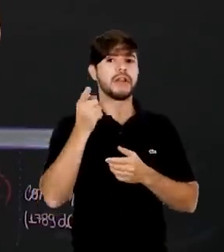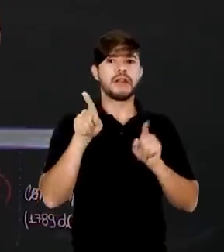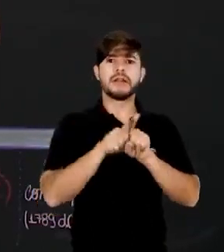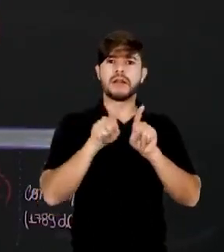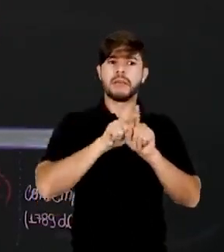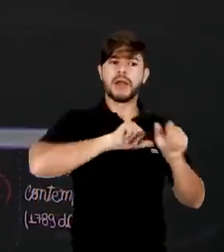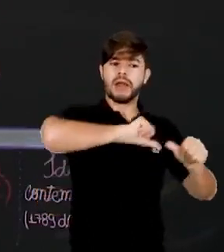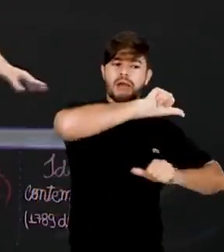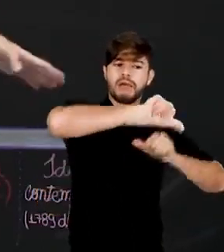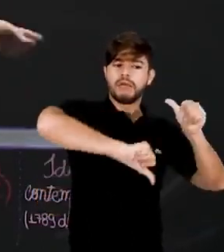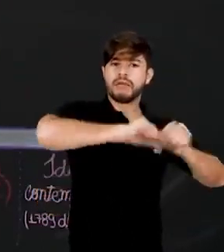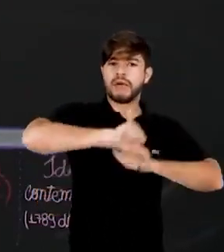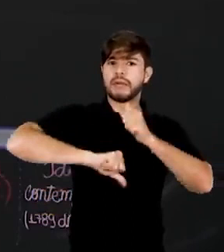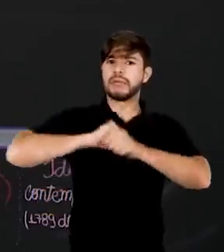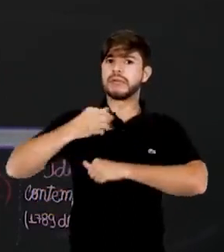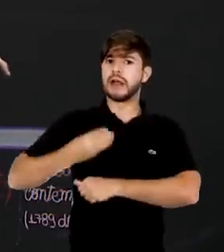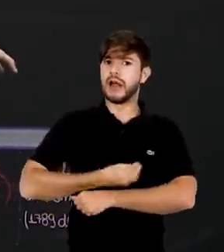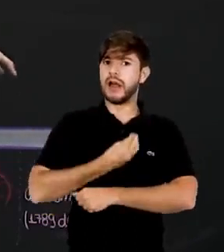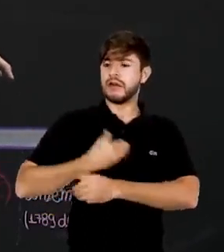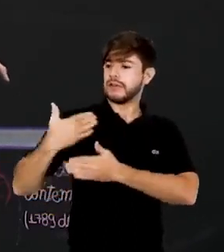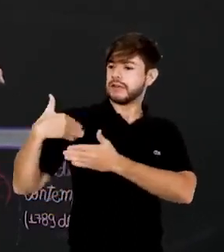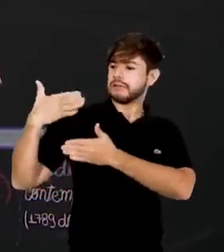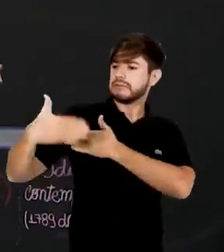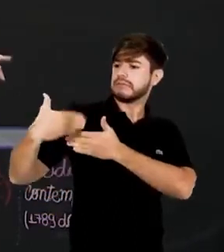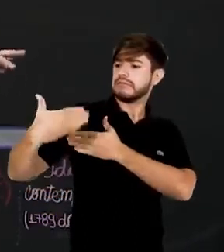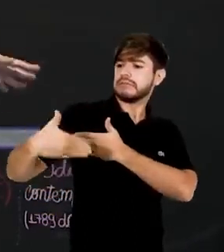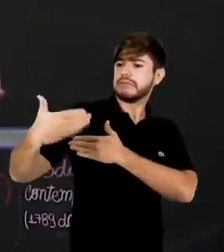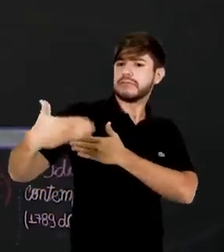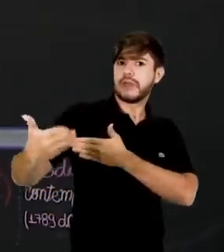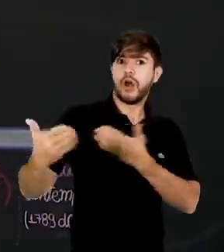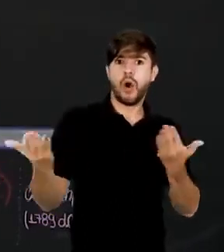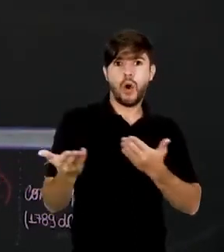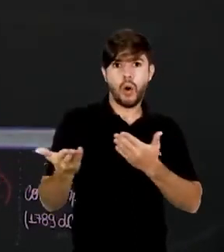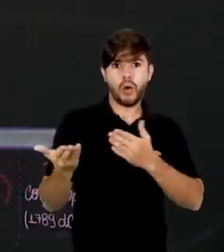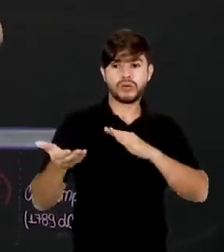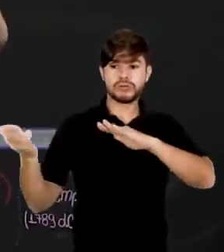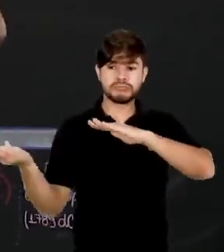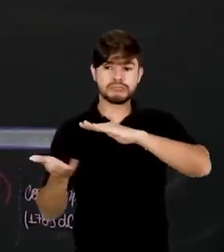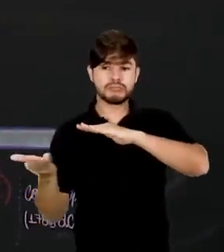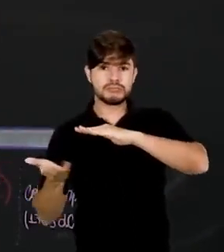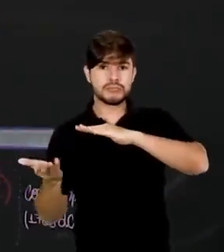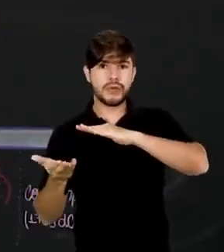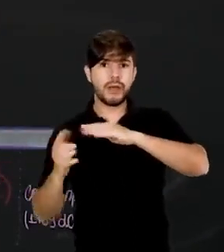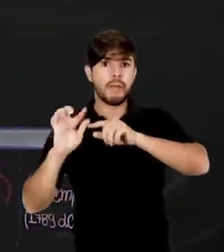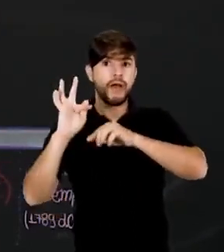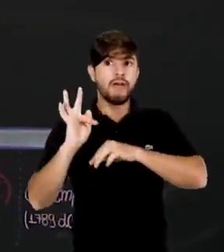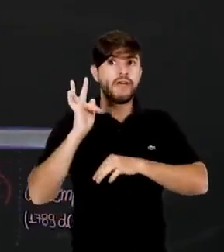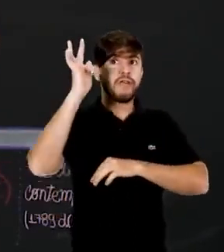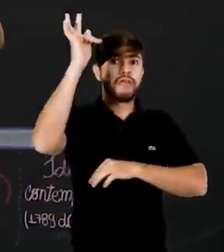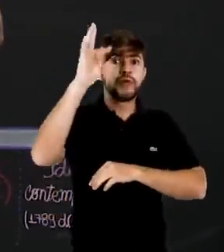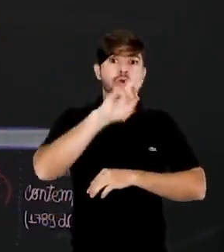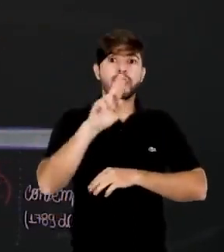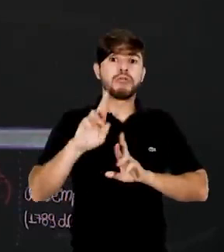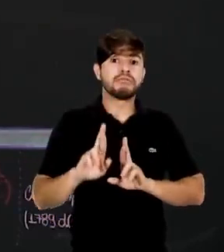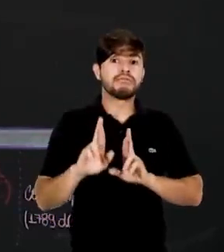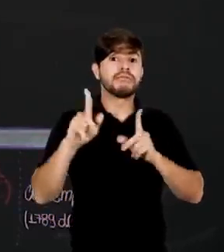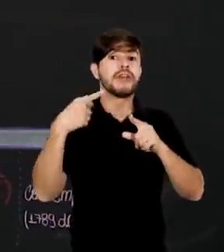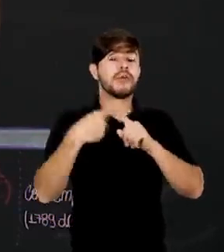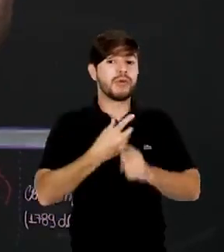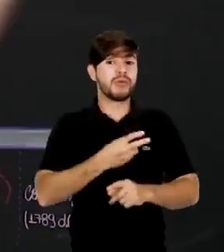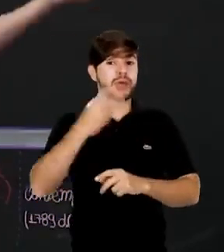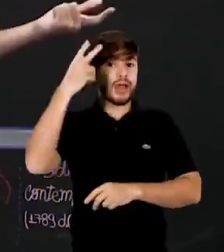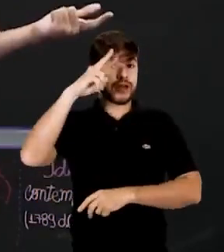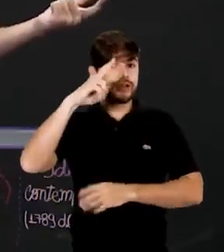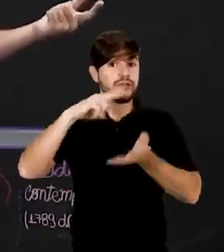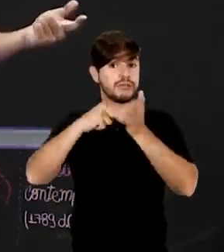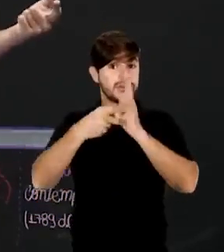muda ao longo do tempo. De repente, o que a gente chama de idade contemporânea hoje, lá para frente vai ter outro nome, né? Porque a história é viva, ou